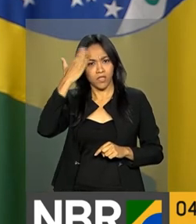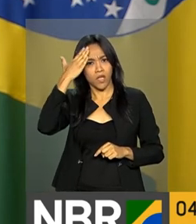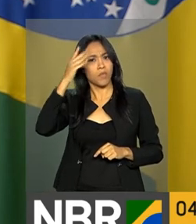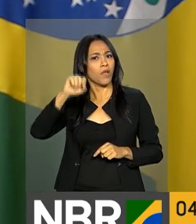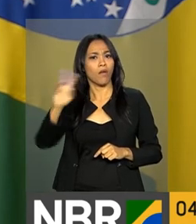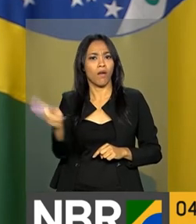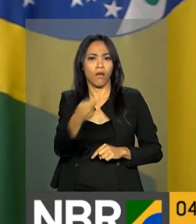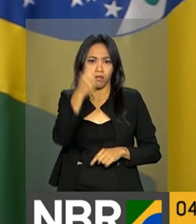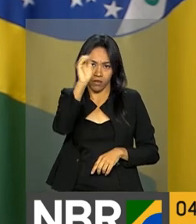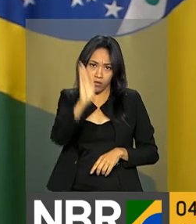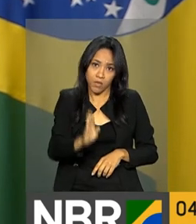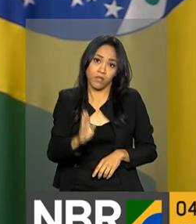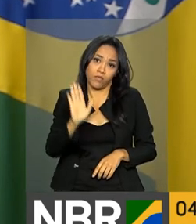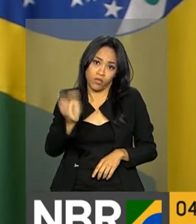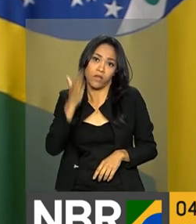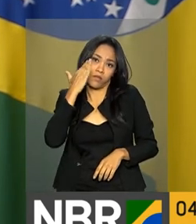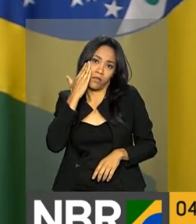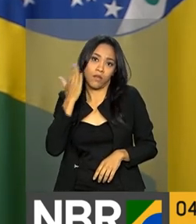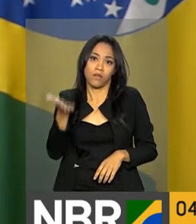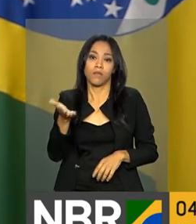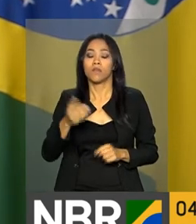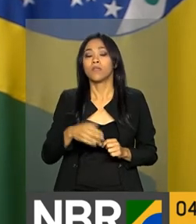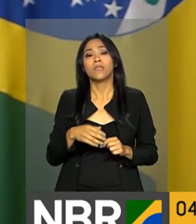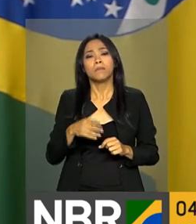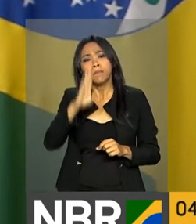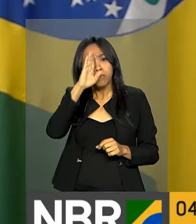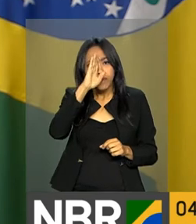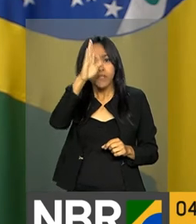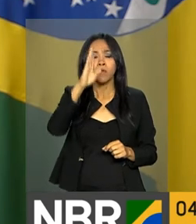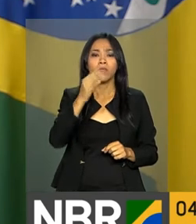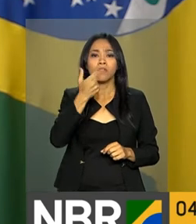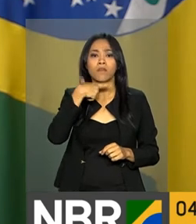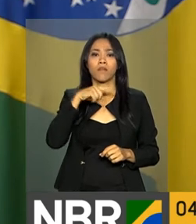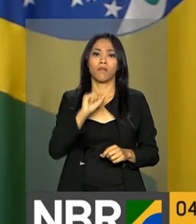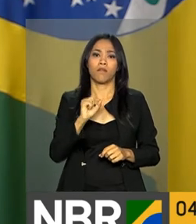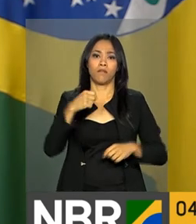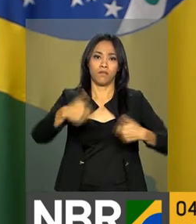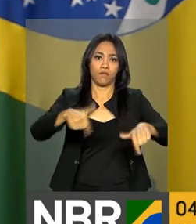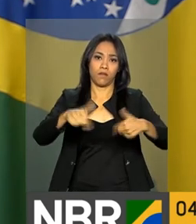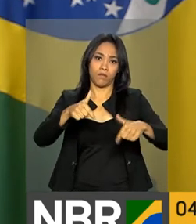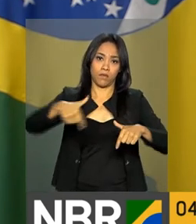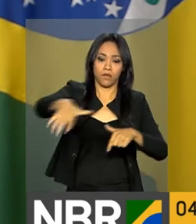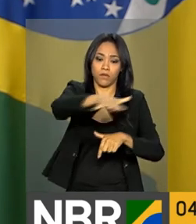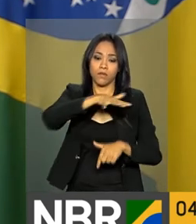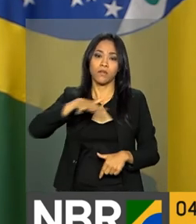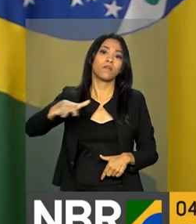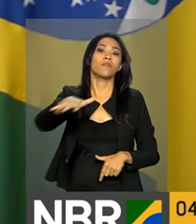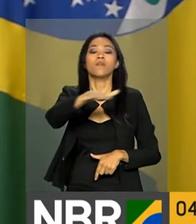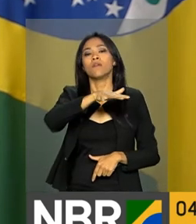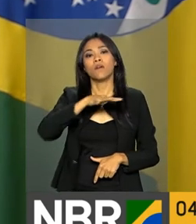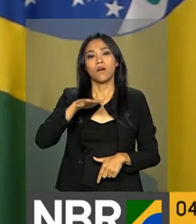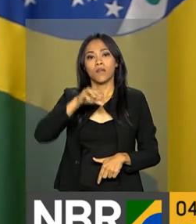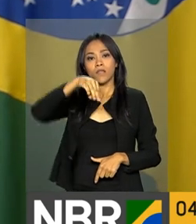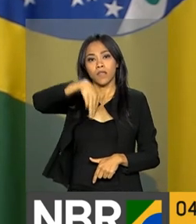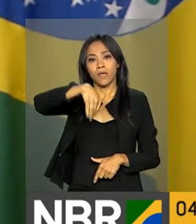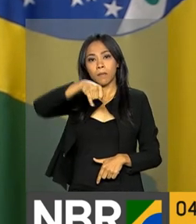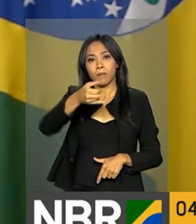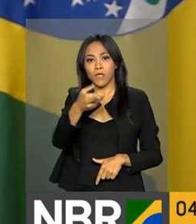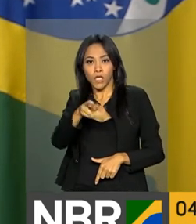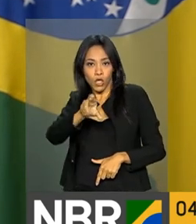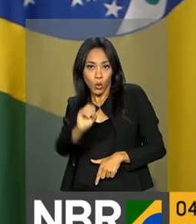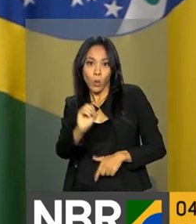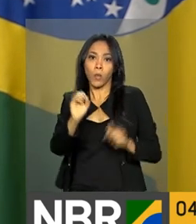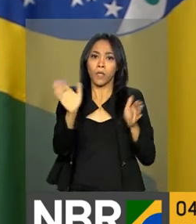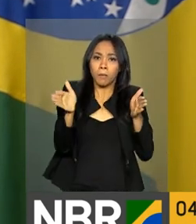e particularmente aqueles que trabalham no setor da micro e pequena